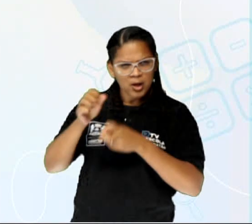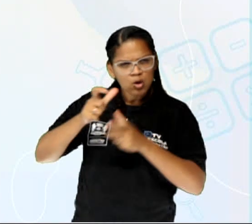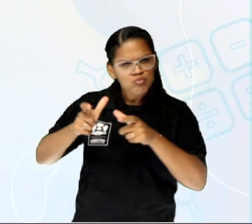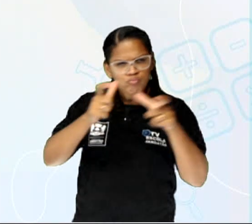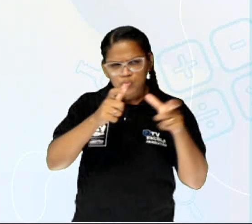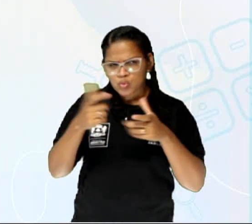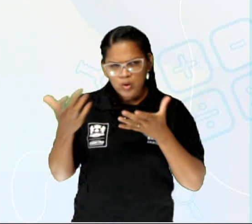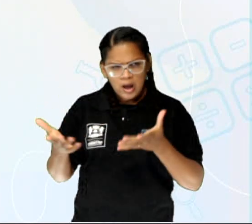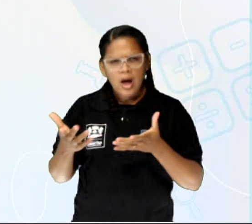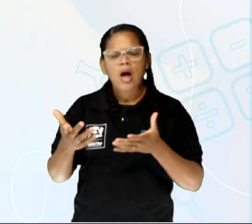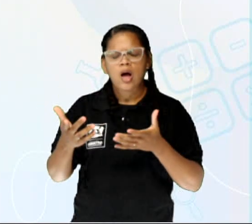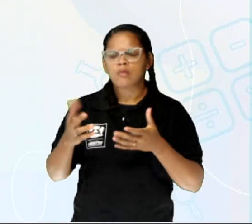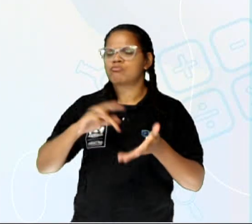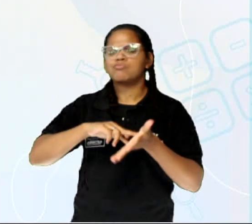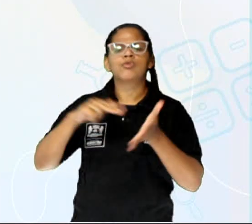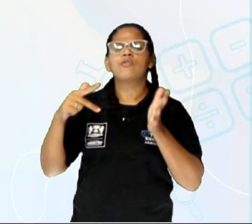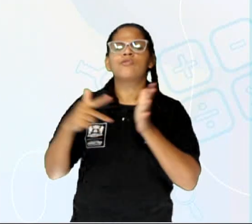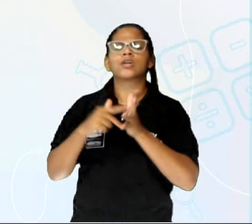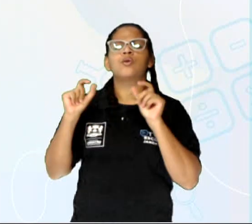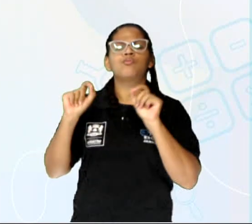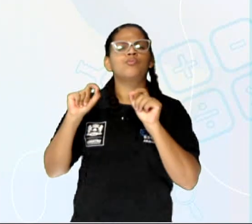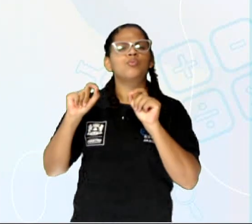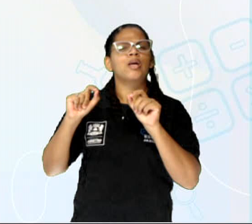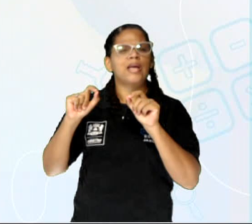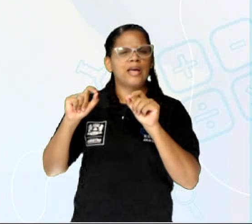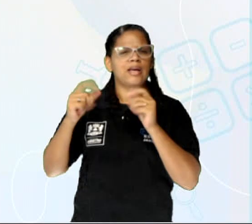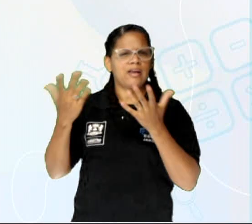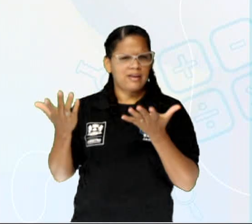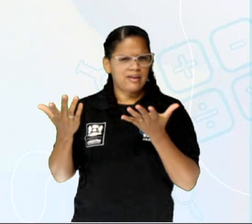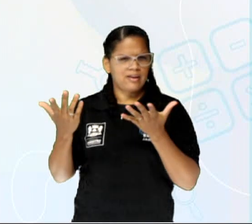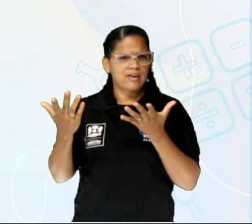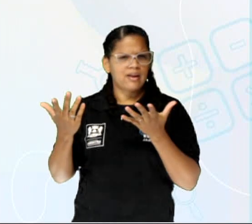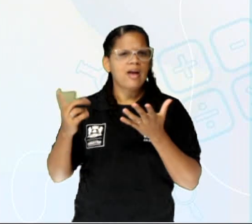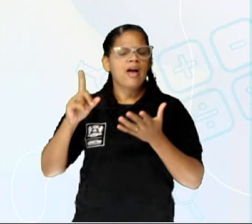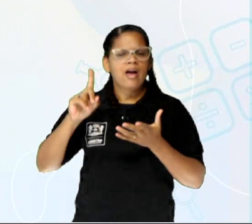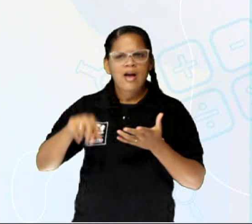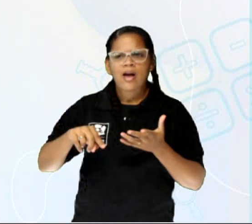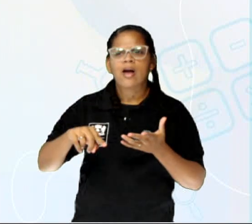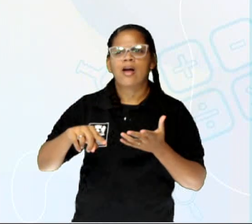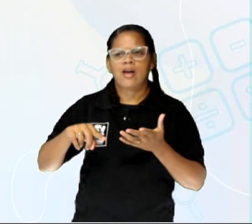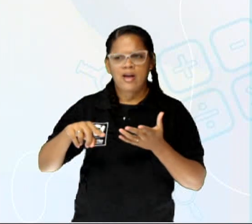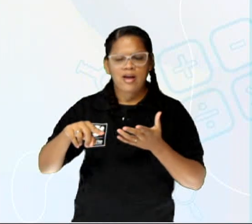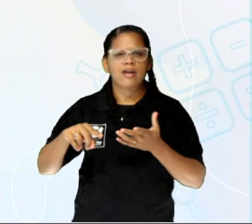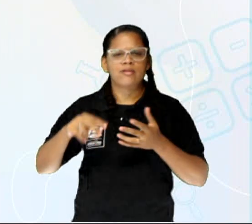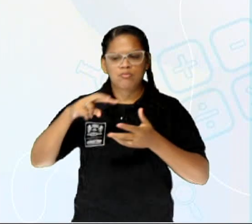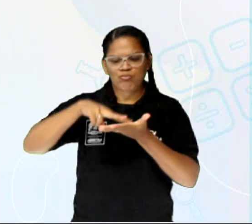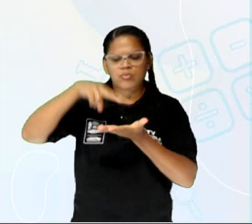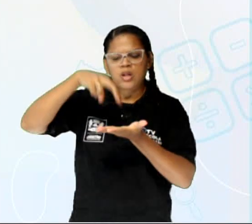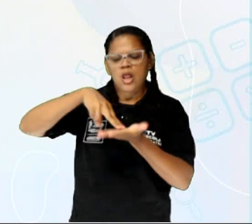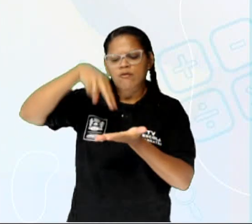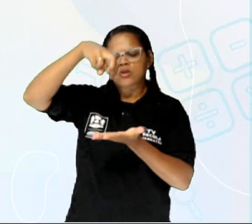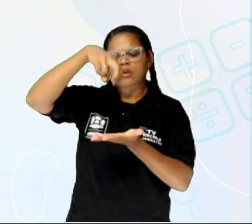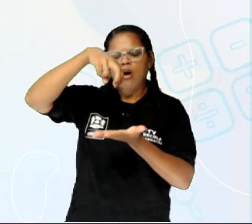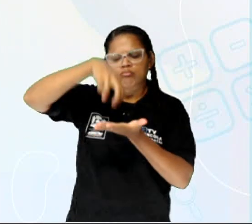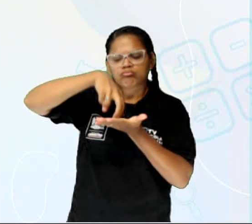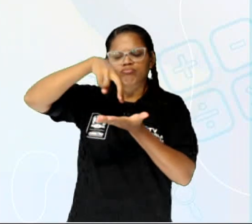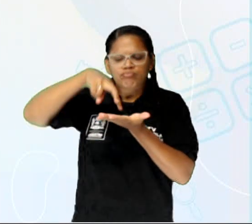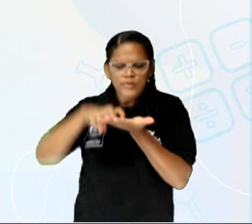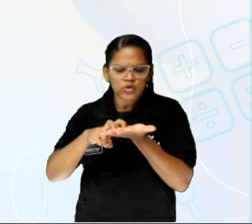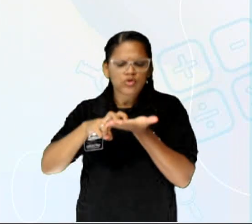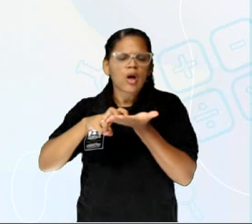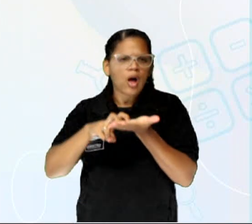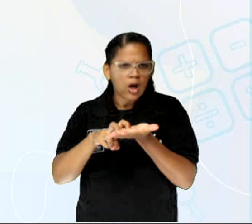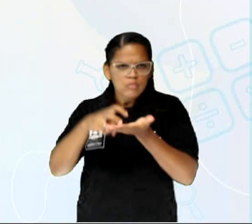essa ginástica funcional? Né? Esse método cotidiano de levantar, agachar, puxar ou